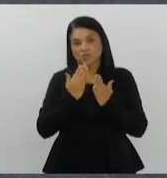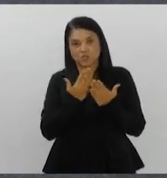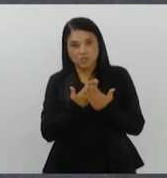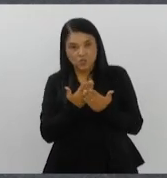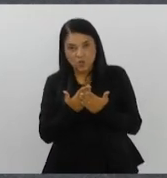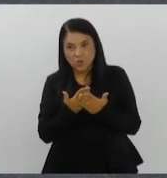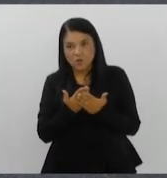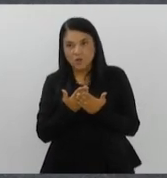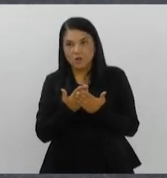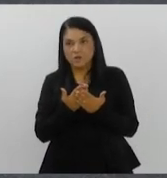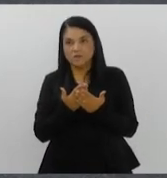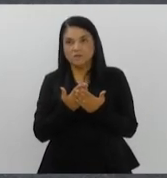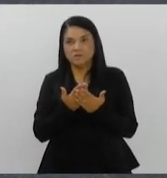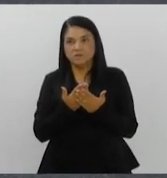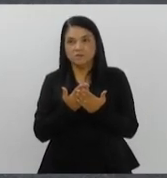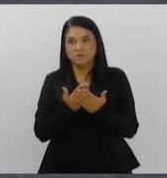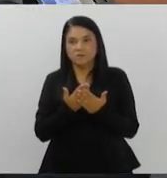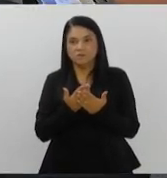não...